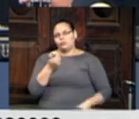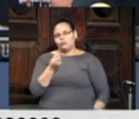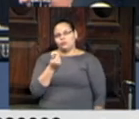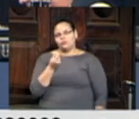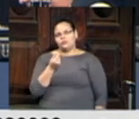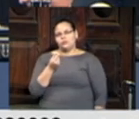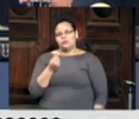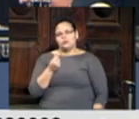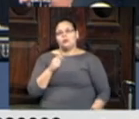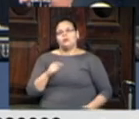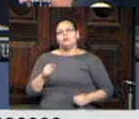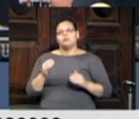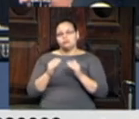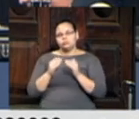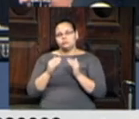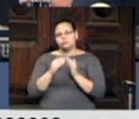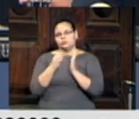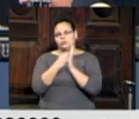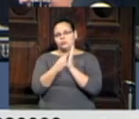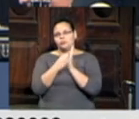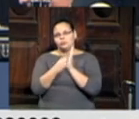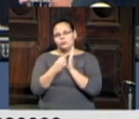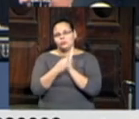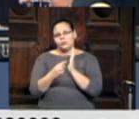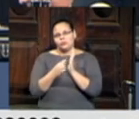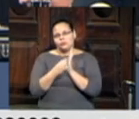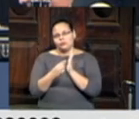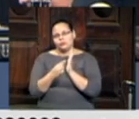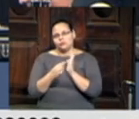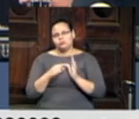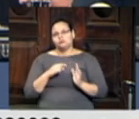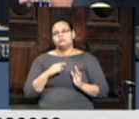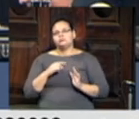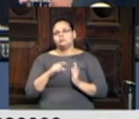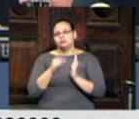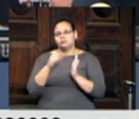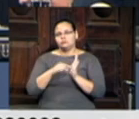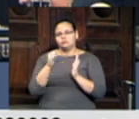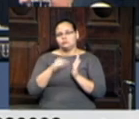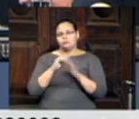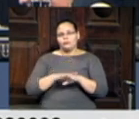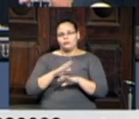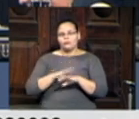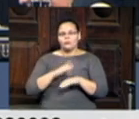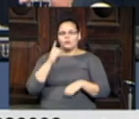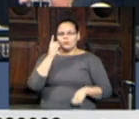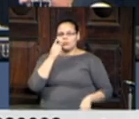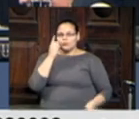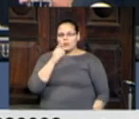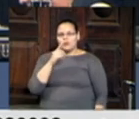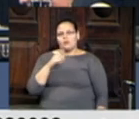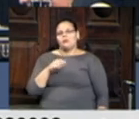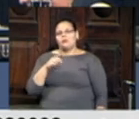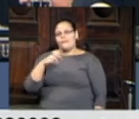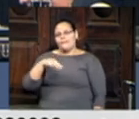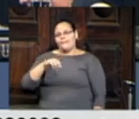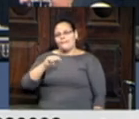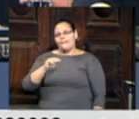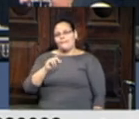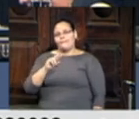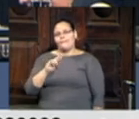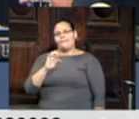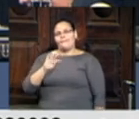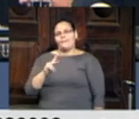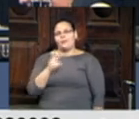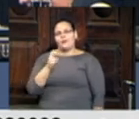1364/2016, de acordo com o parágrafo 1º do artigo 47 do Regimento Interno, de autoria da deputada Marta Rocha. Senhores que aprovam,